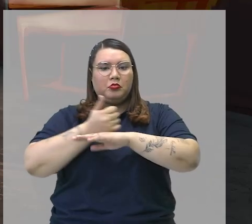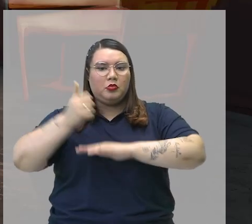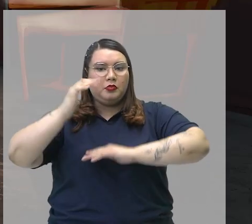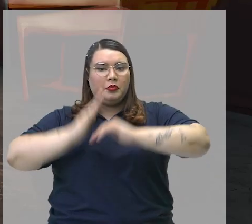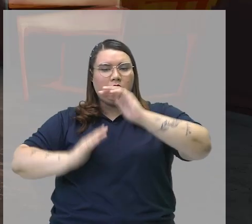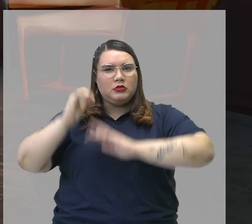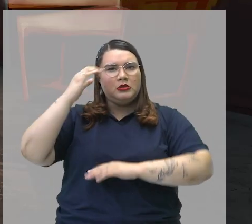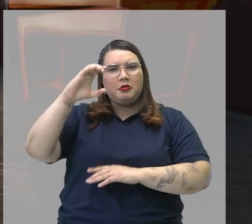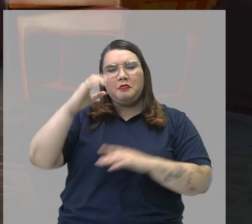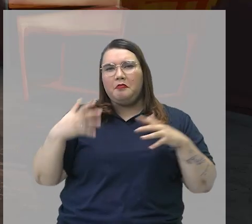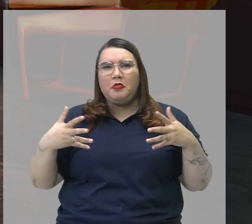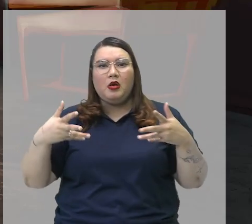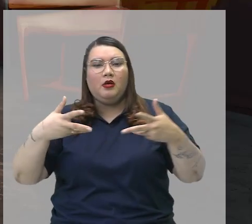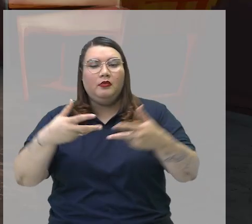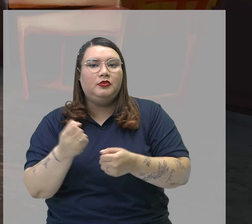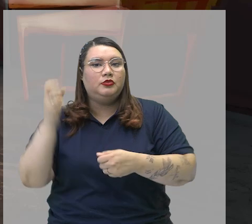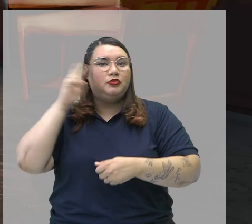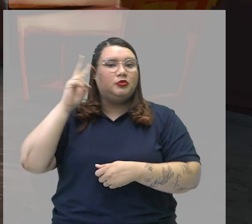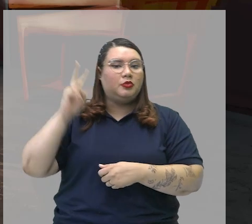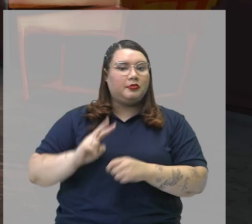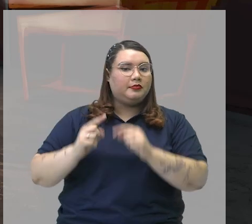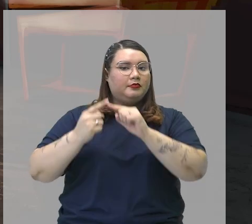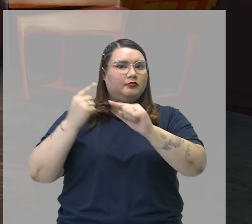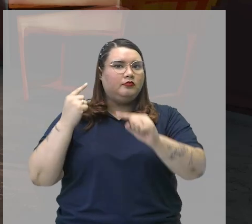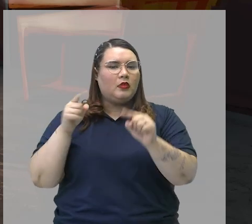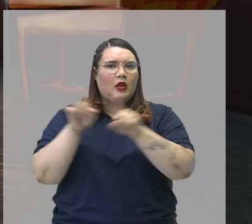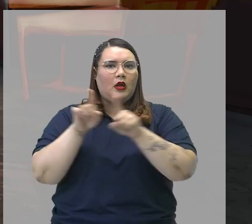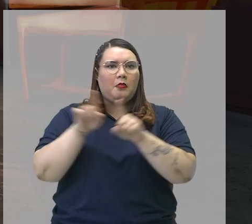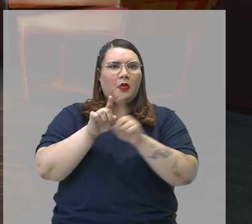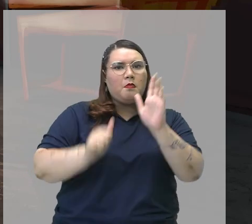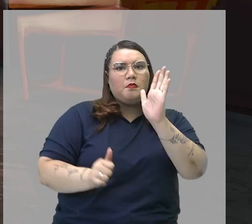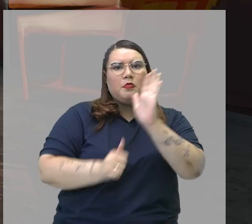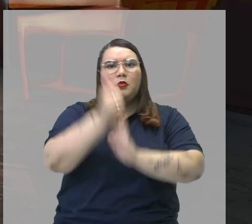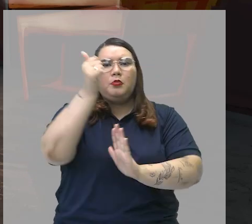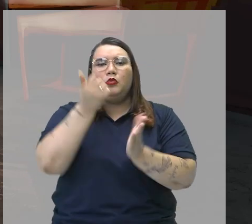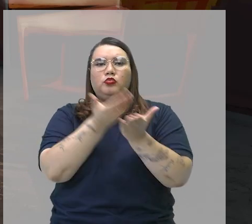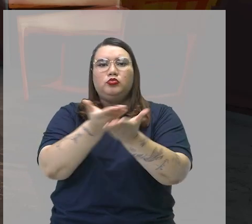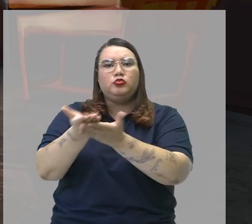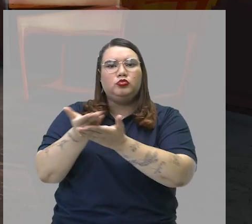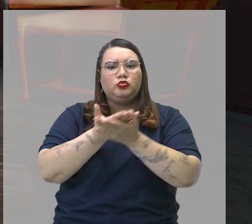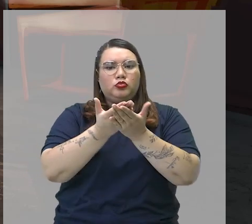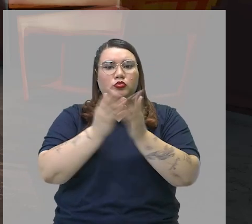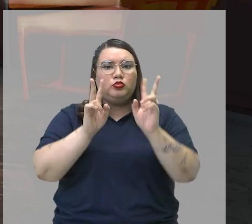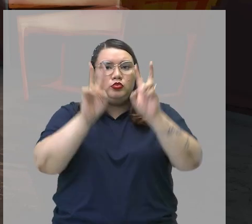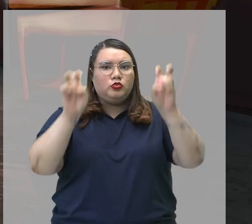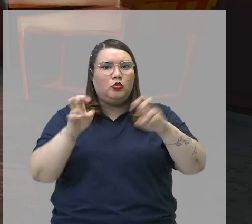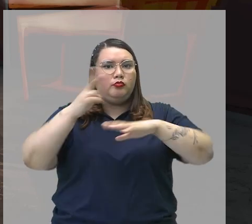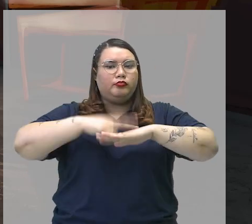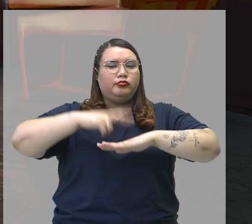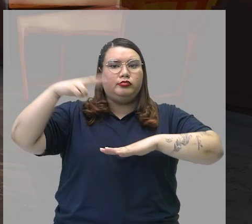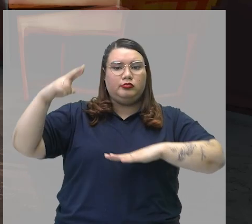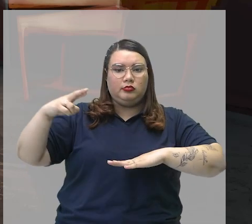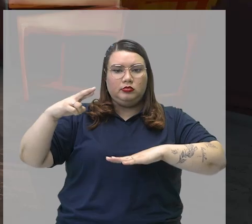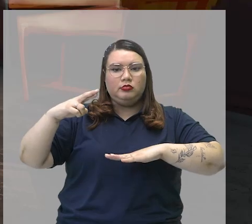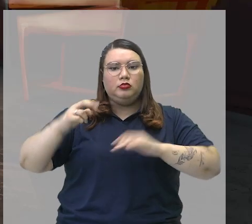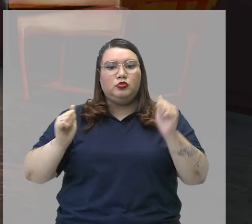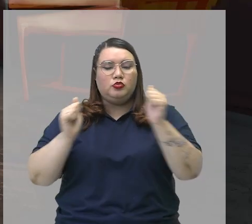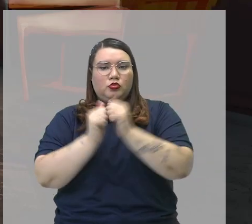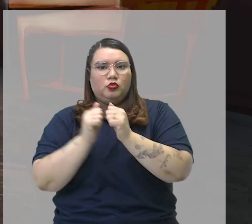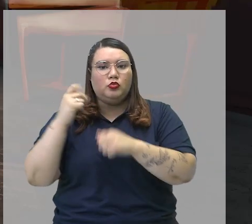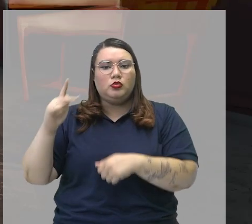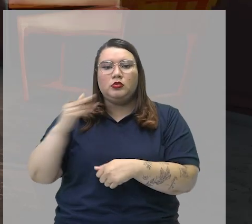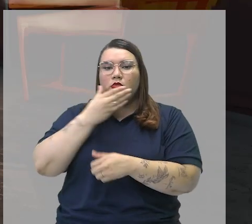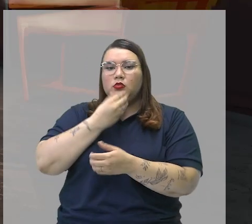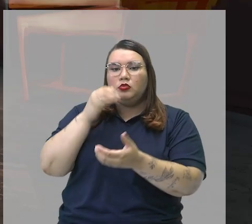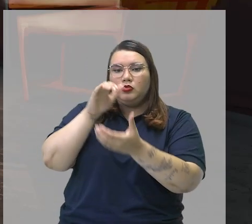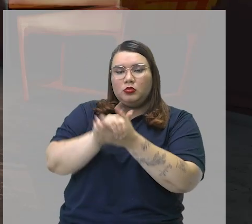mais brilhantes da história e pioneira nos estudos sobre radioatividade, junto com seu esposo,